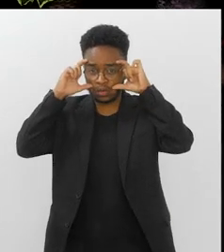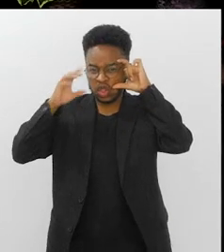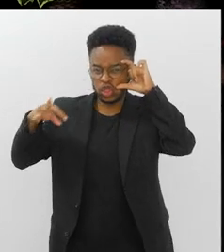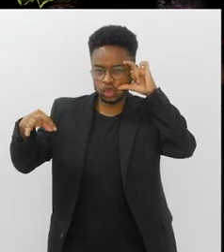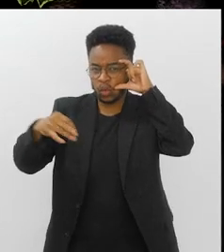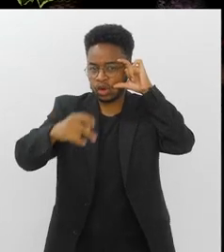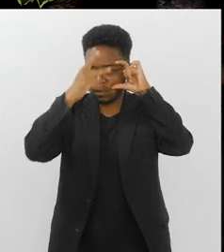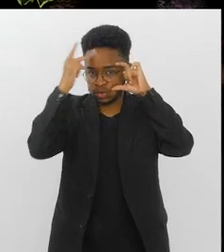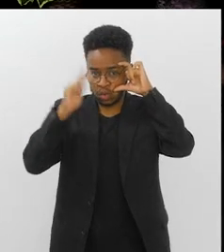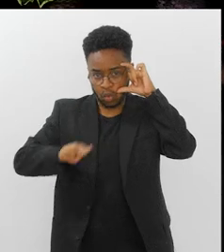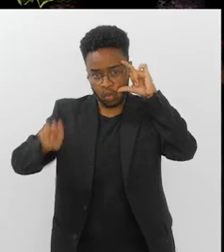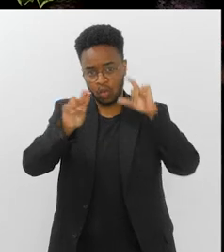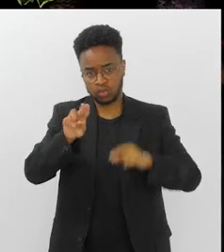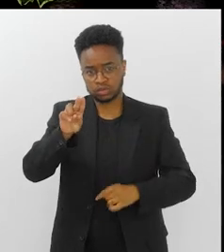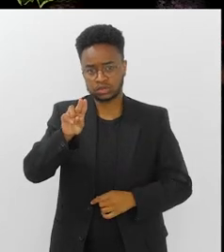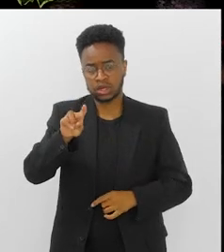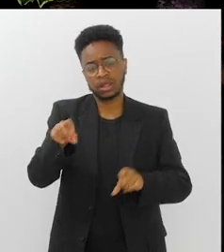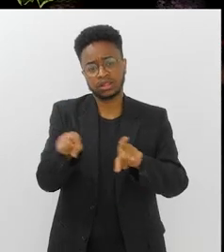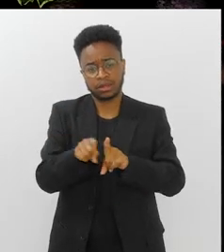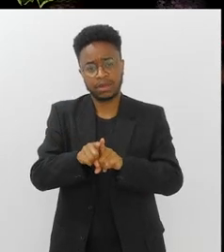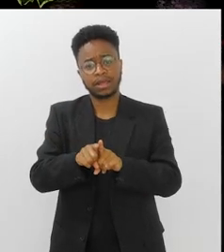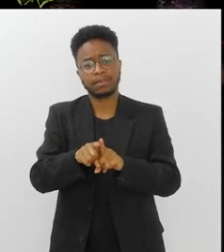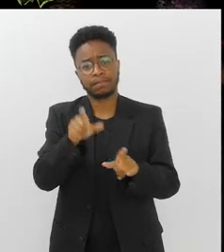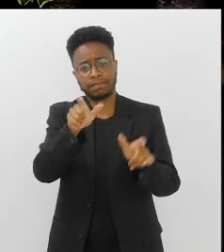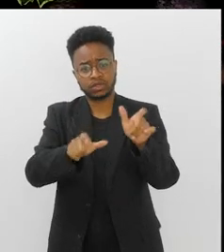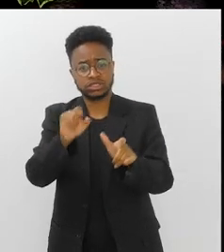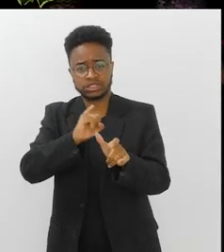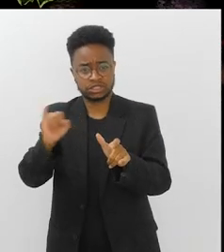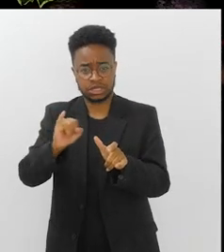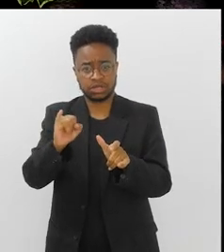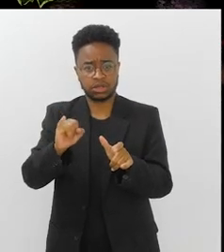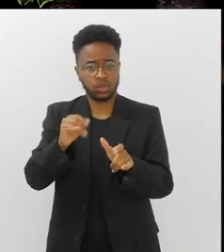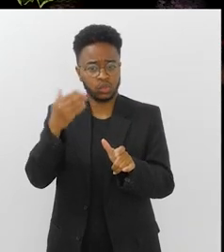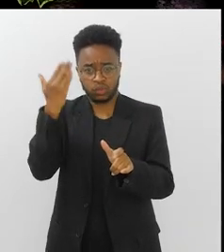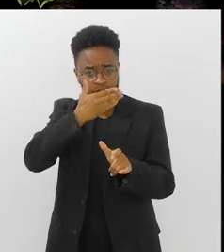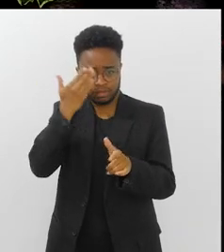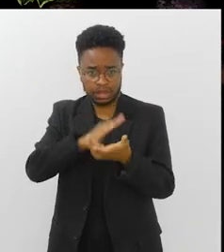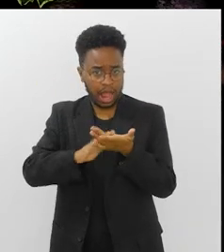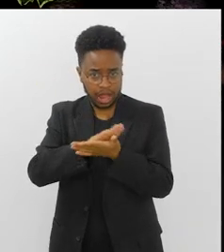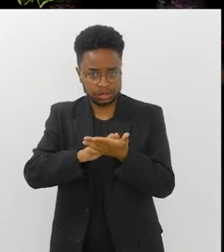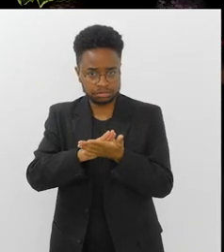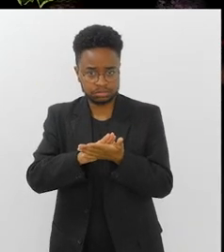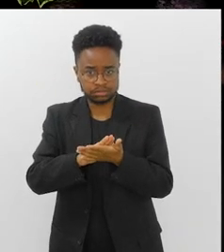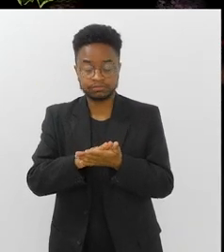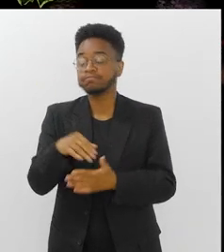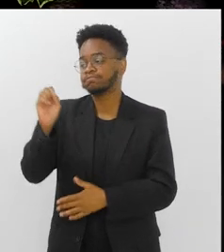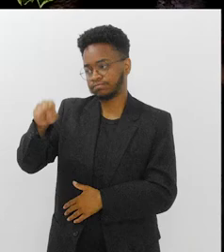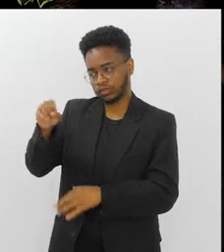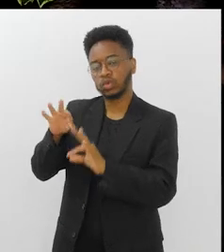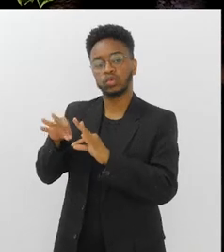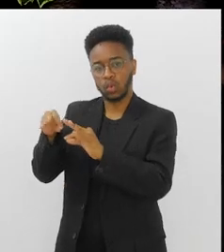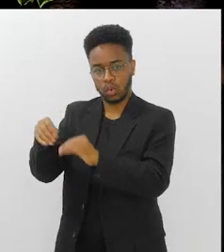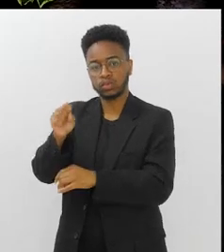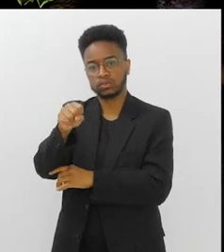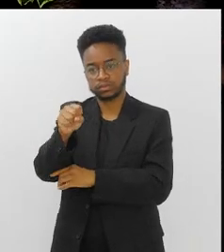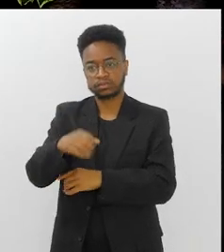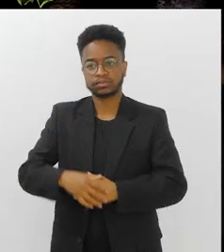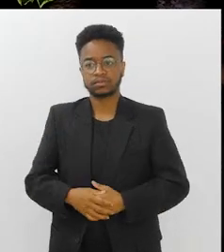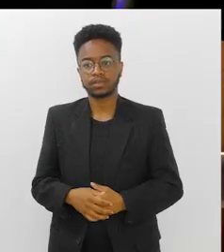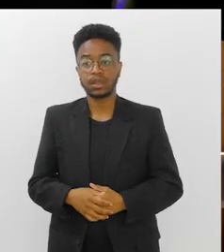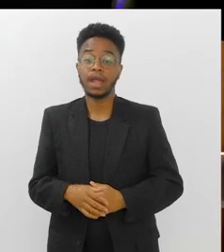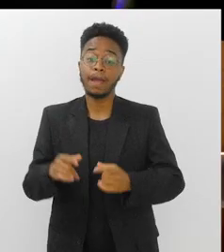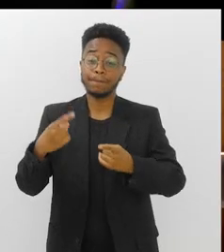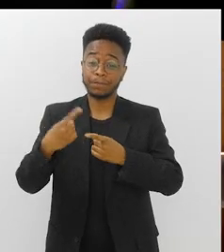para todos os Atletas mesmo aqueles que não t nenhuma visão todos todos todos na é porque eh